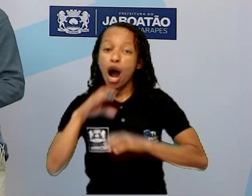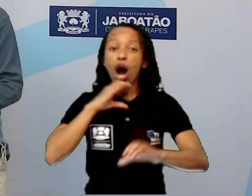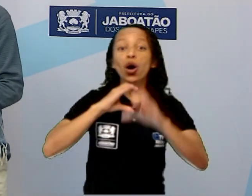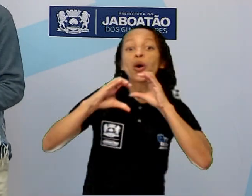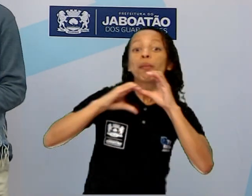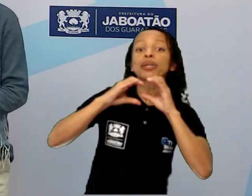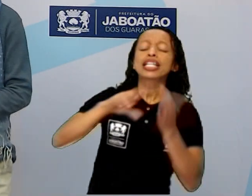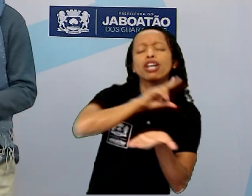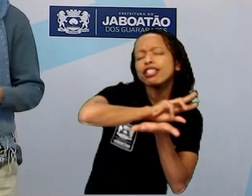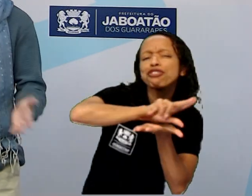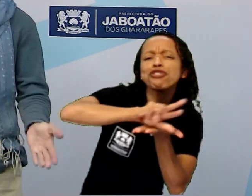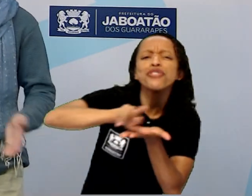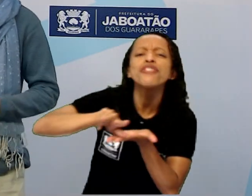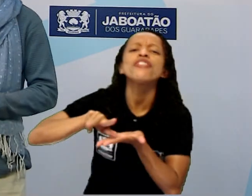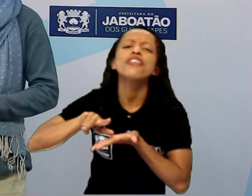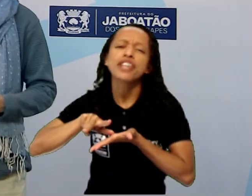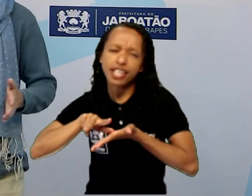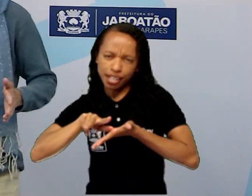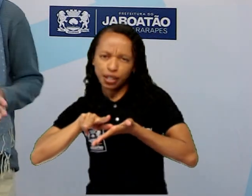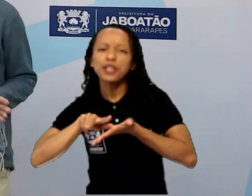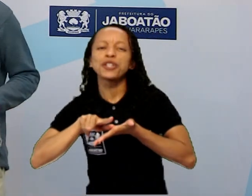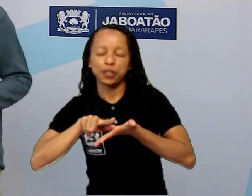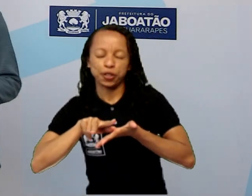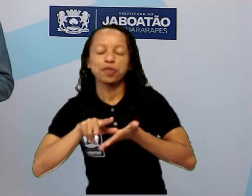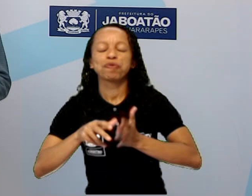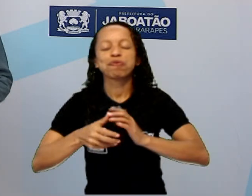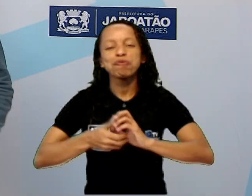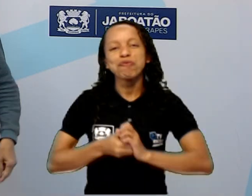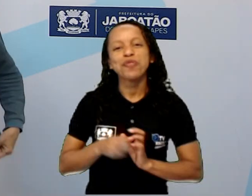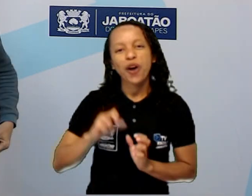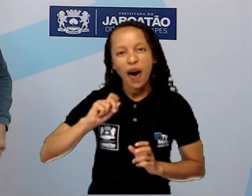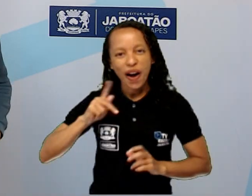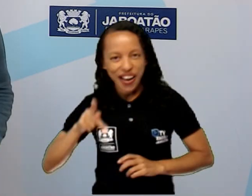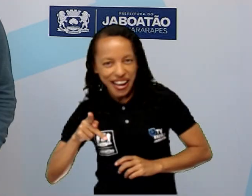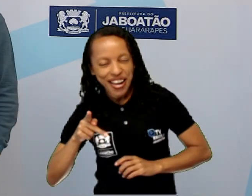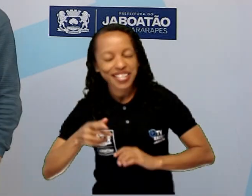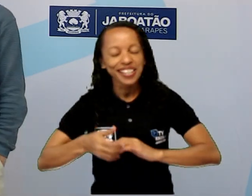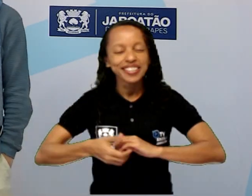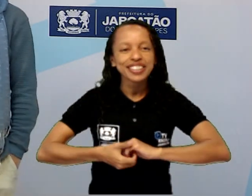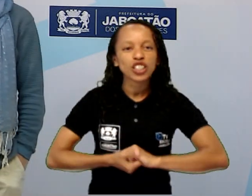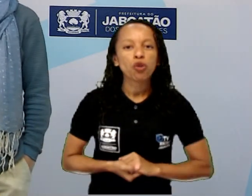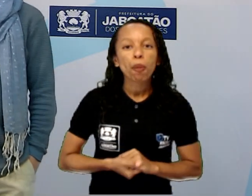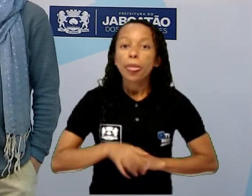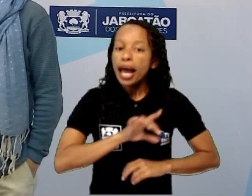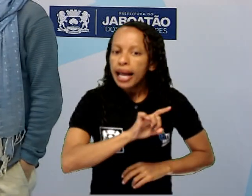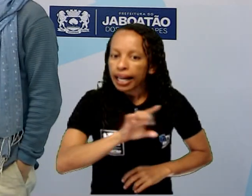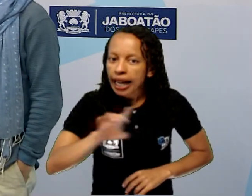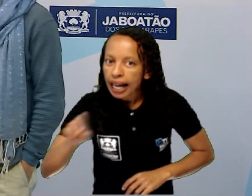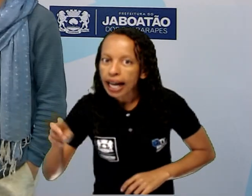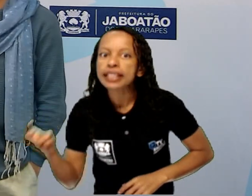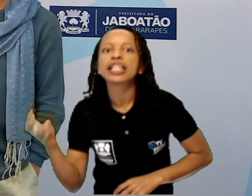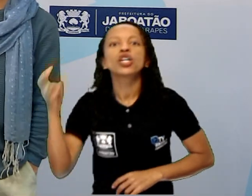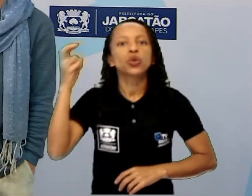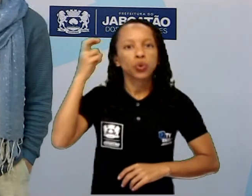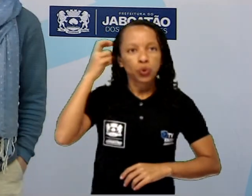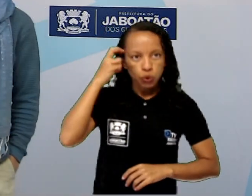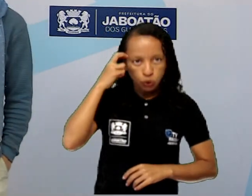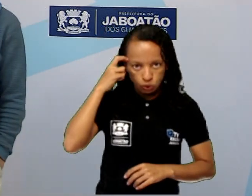na forma como a gente faz, pensa e executa a cultura, ok? Então, cada cultura dessa que eu falei aí,